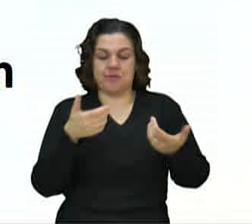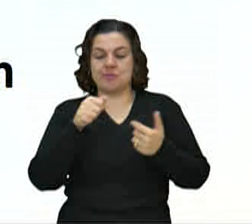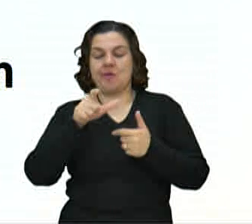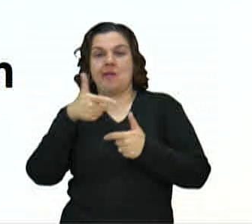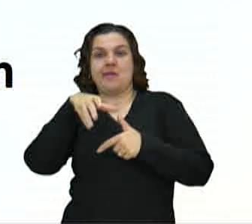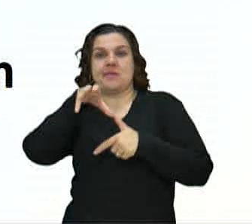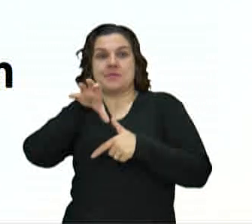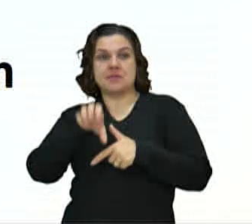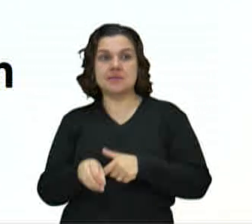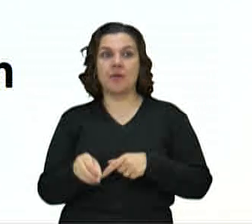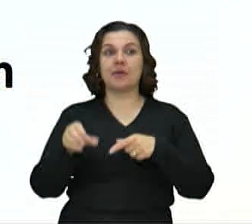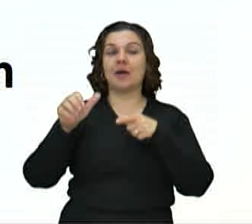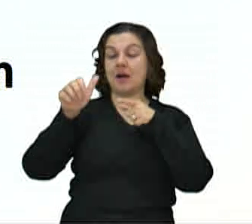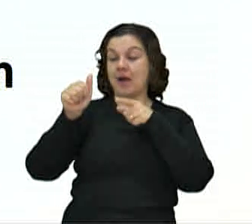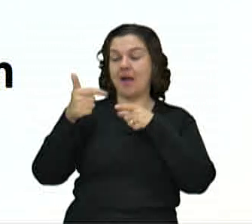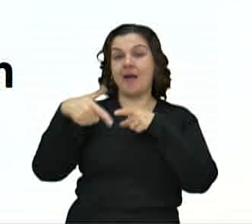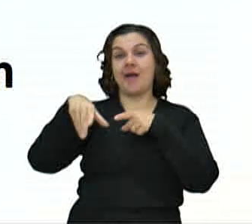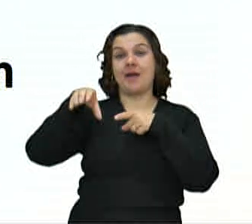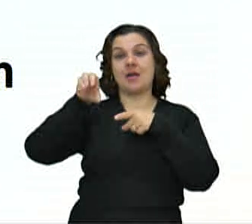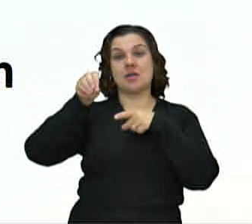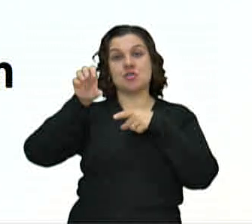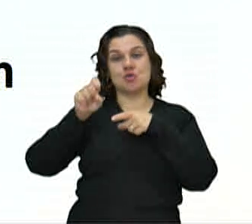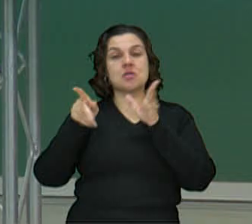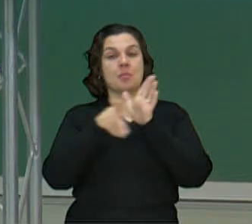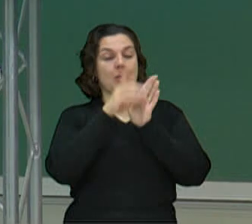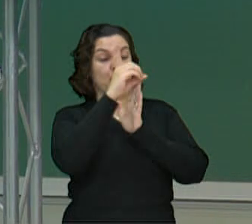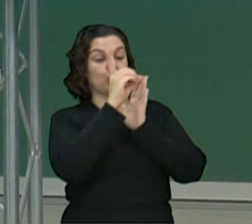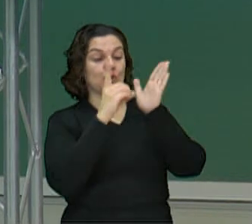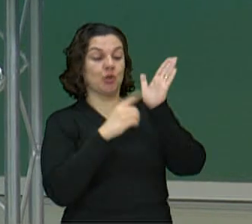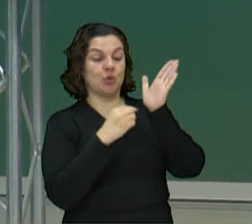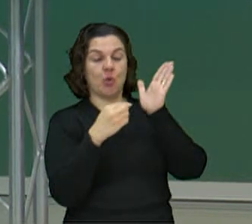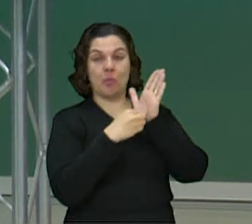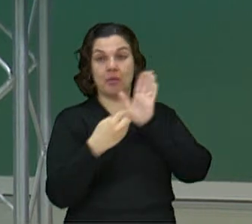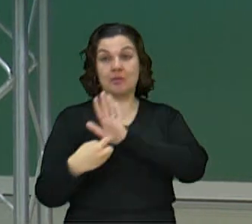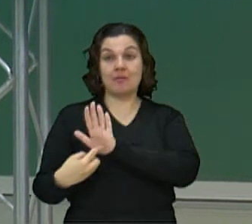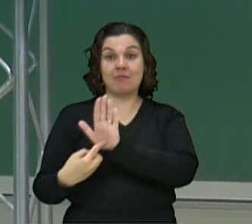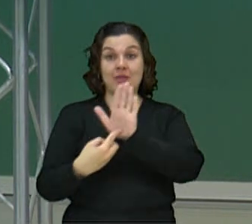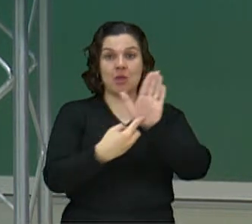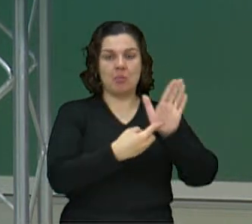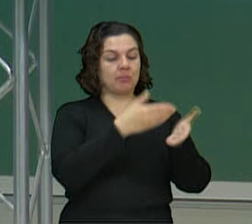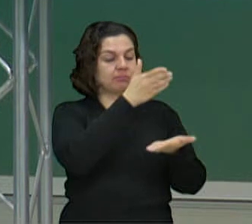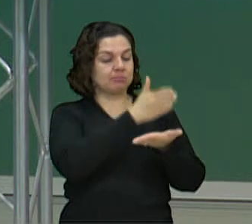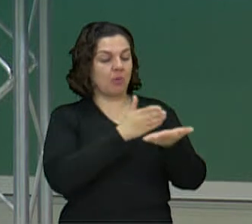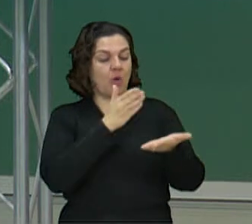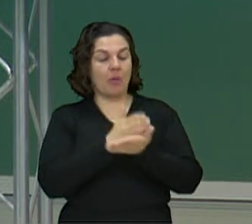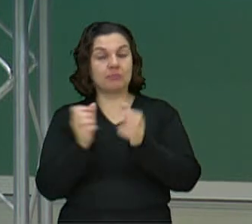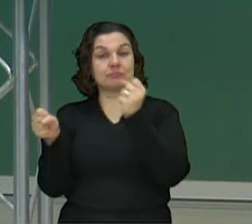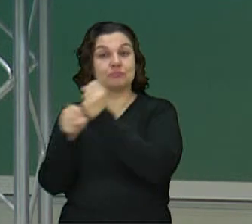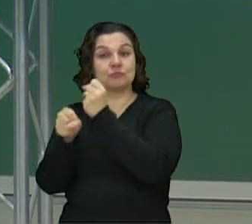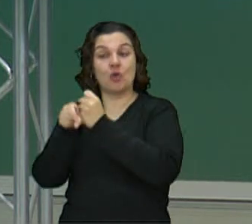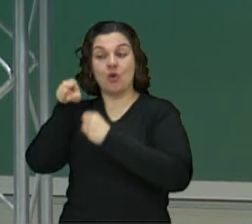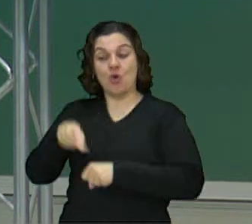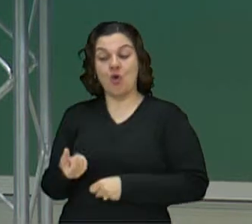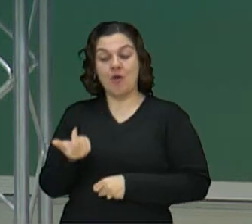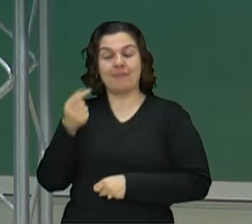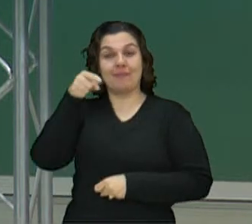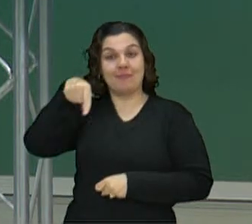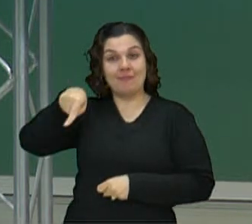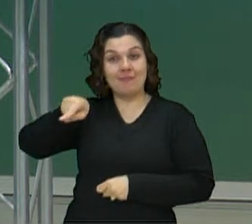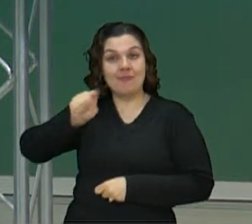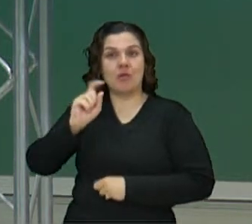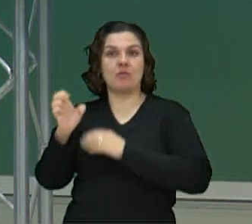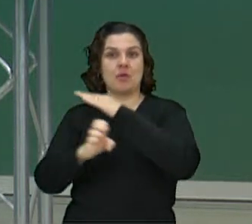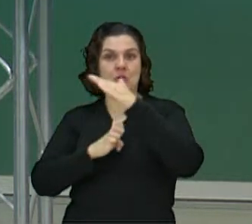ação? Ações são documentos que representam parte do patrimônio, do valor de uma